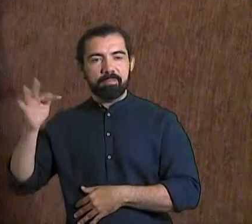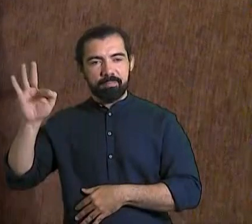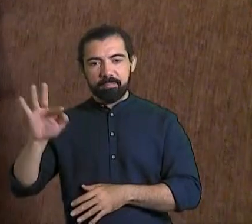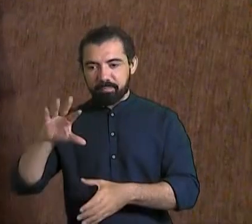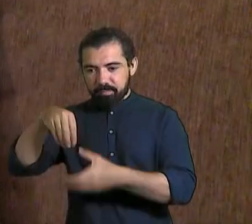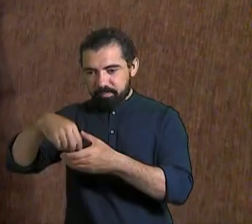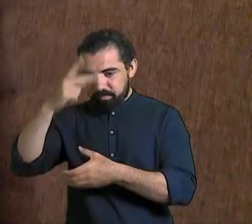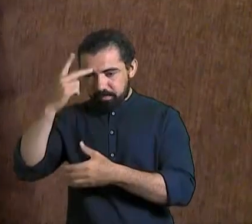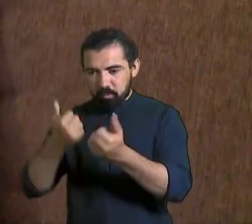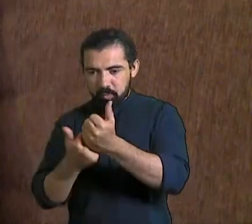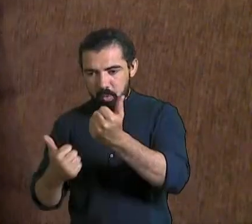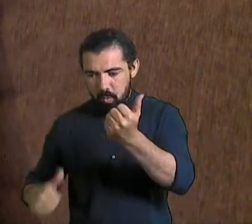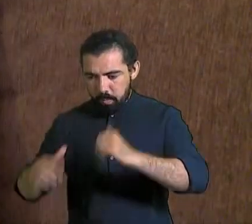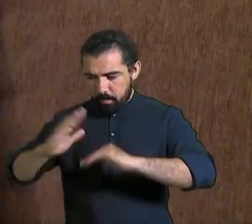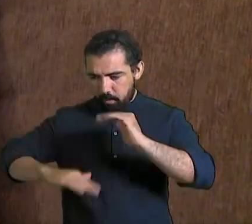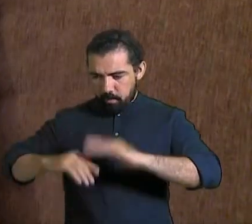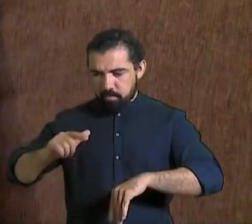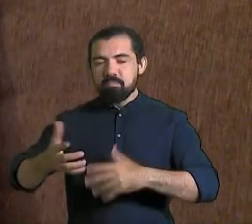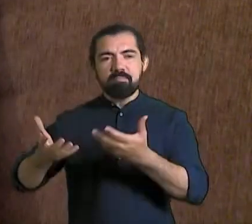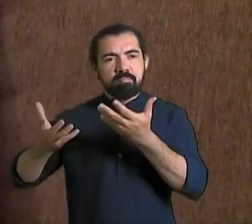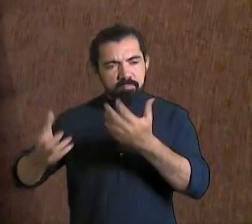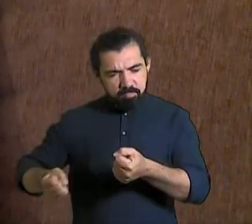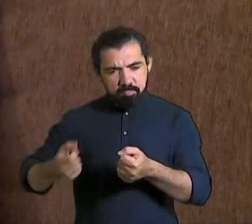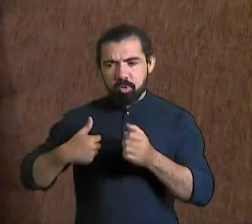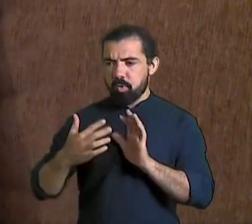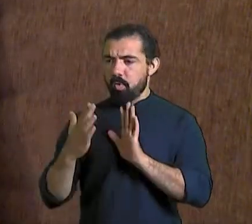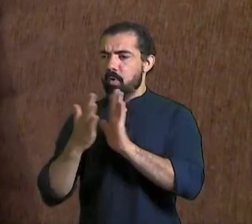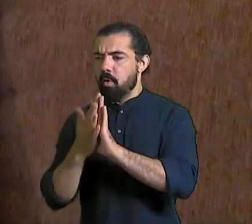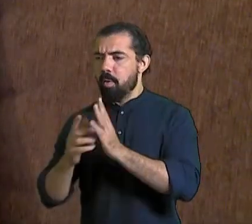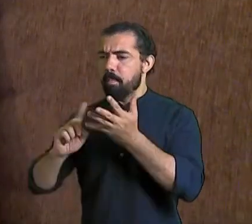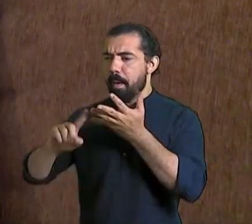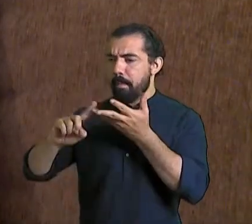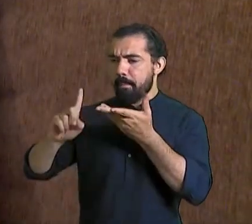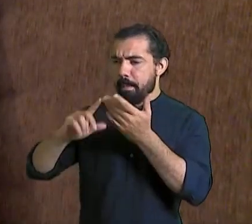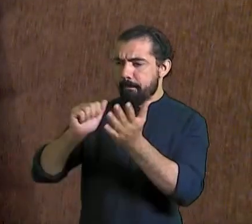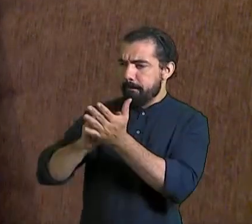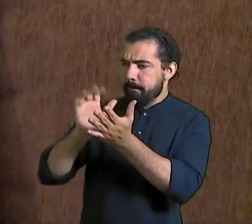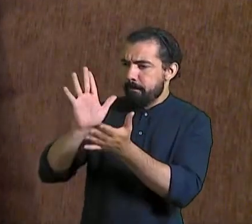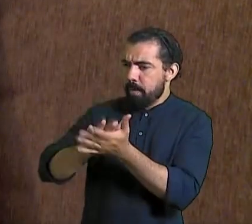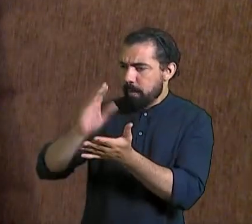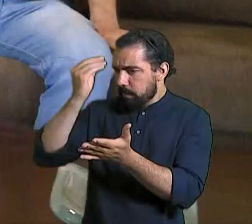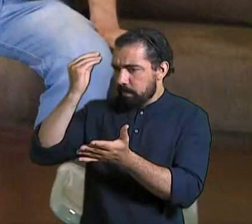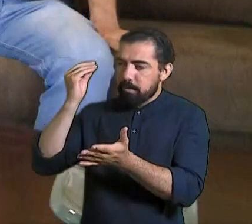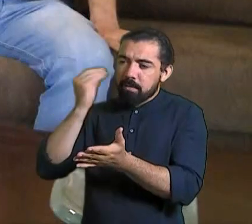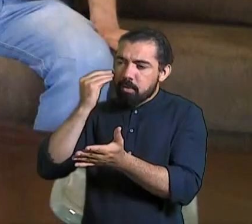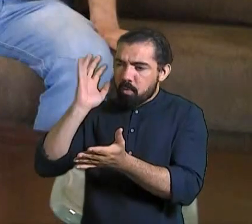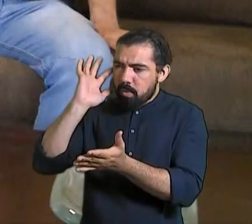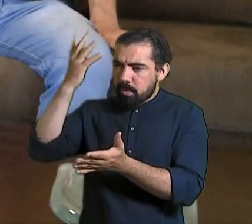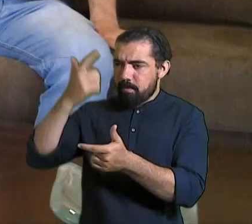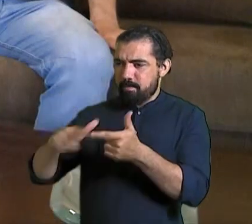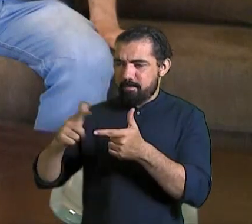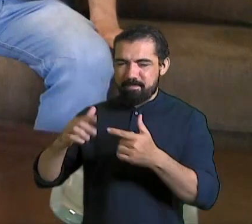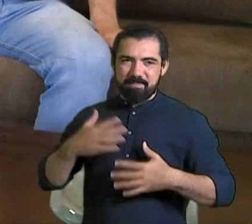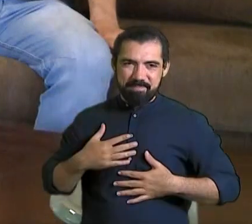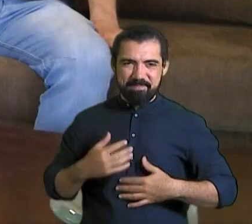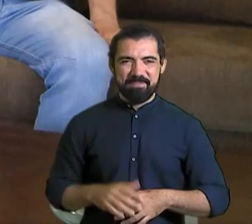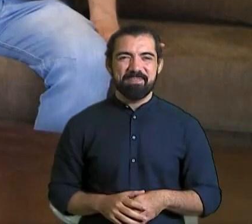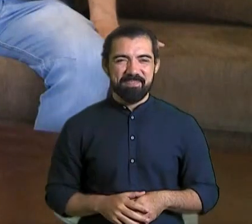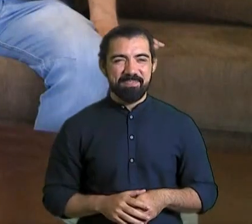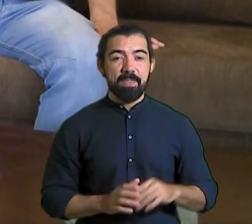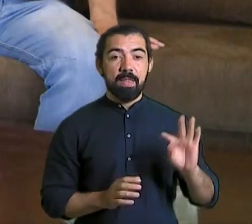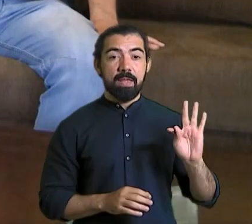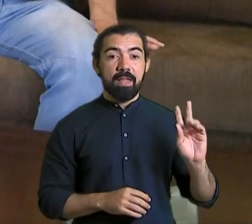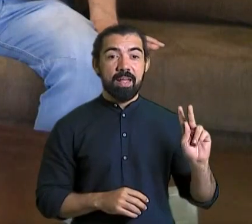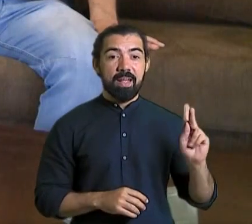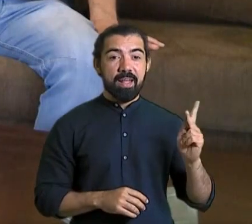a Justiça Federal teve disposta a me ouvir e buscar a solução para o meu problema. Inclusive a Thaís, né, que também foi sua